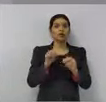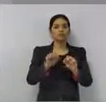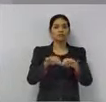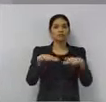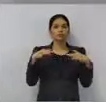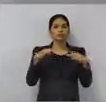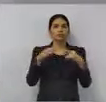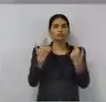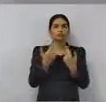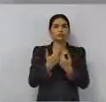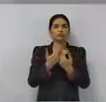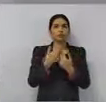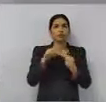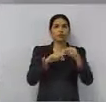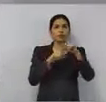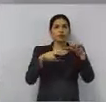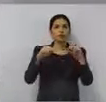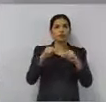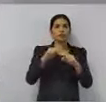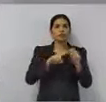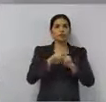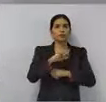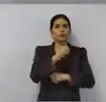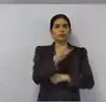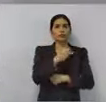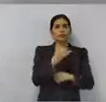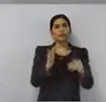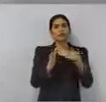de 2019,